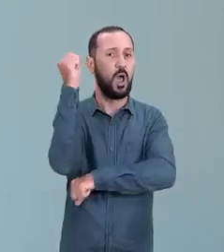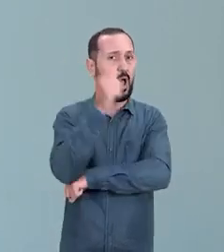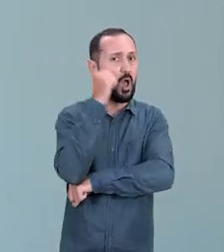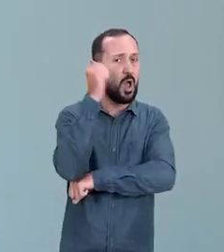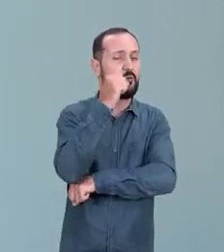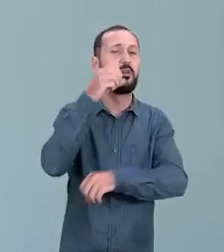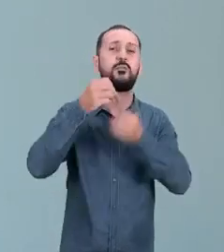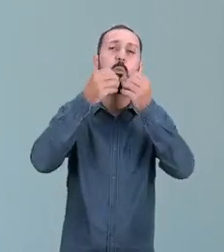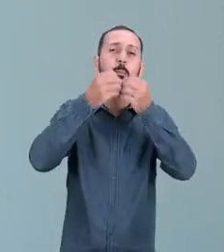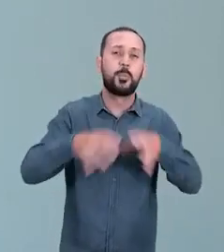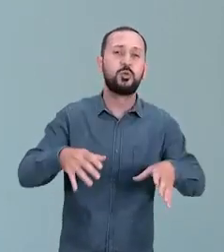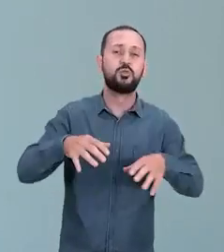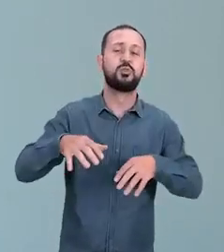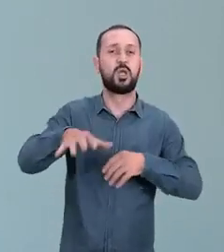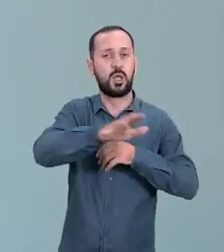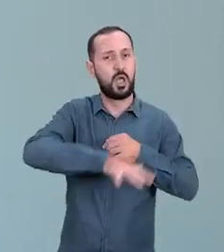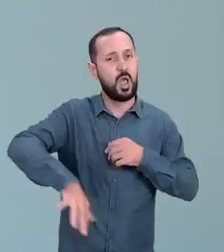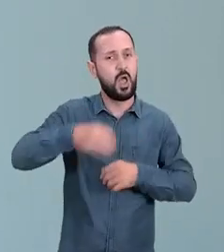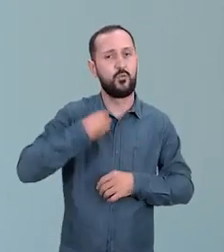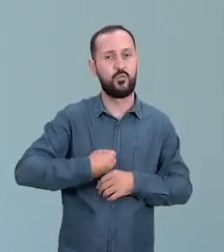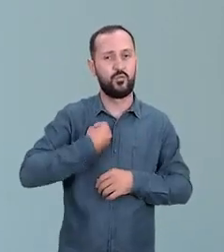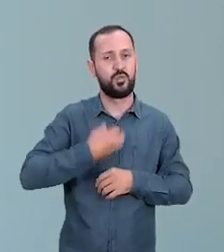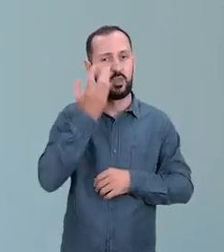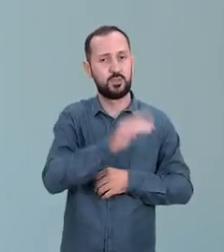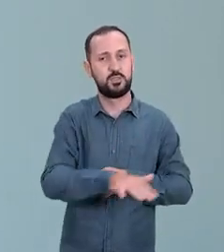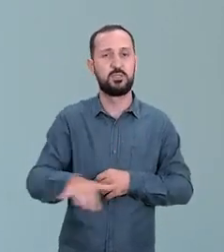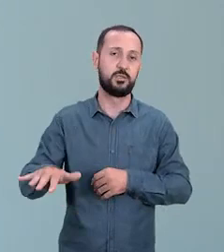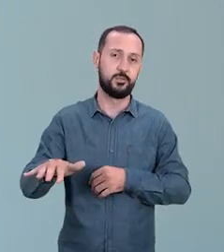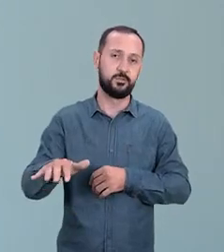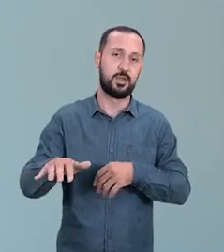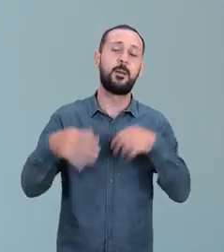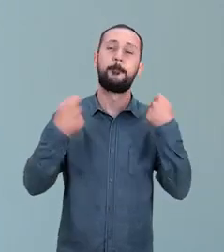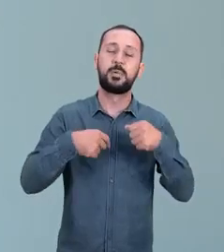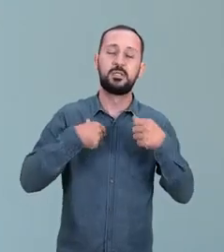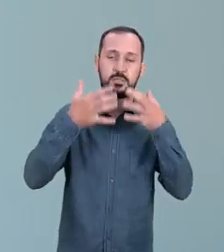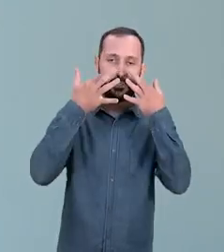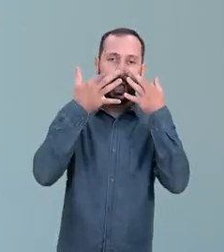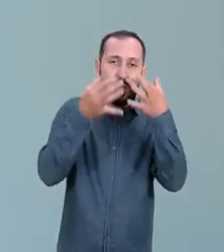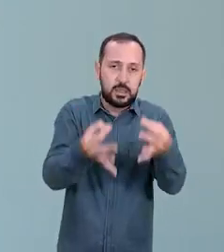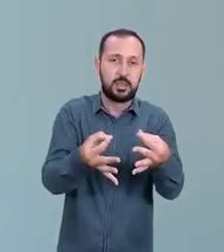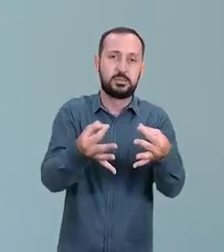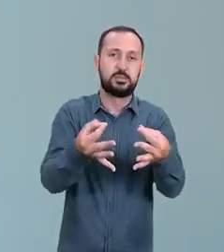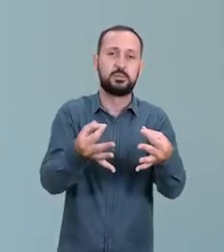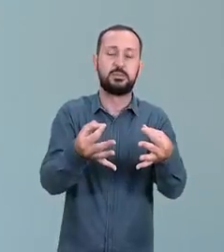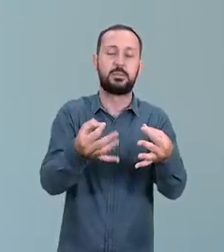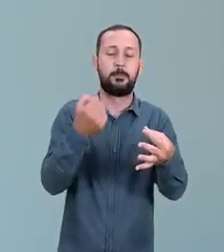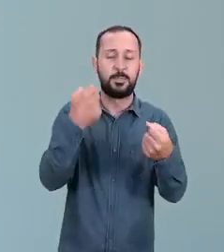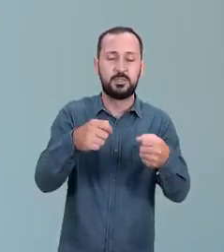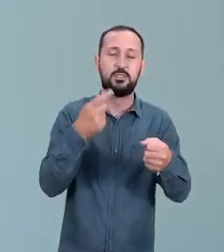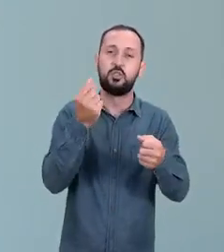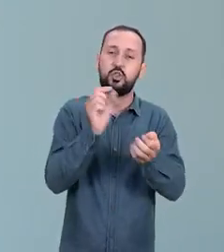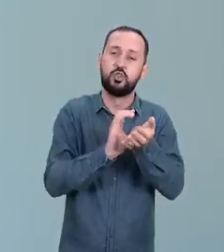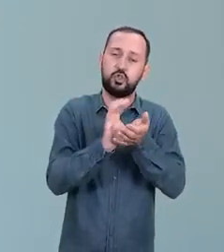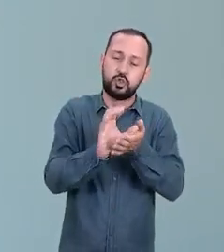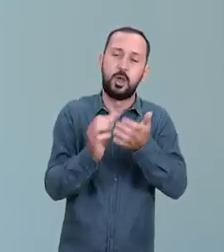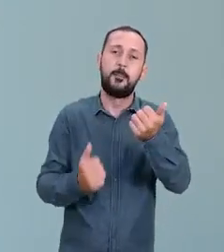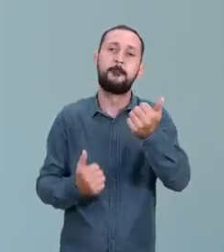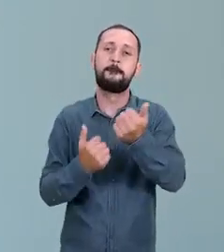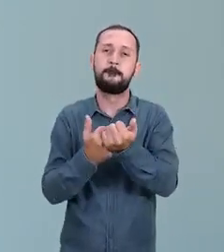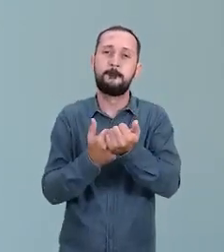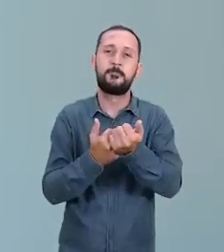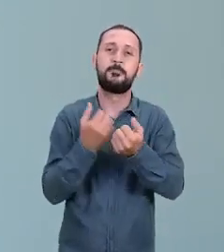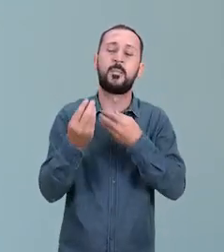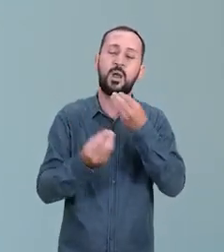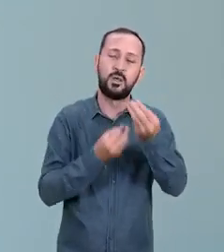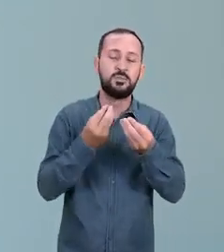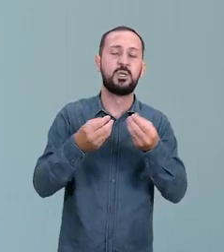crianças e que prejudicarão toda a trajetória de vida dessas crianças e precisam de atenção, precisam de investimentos, precisam de,